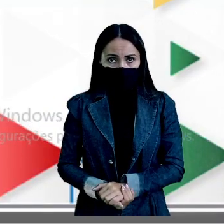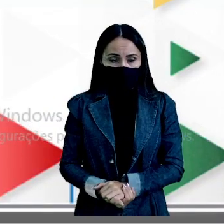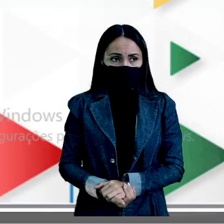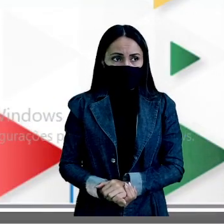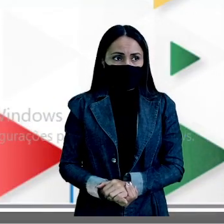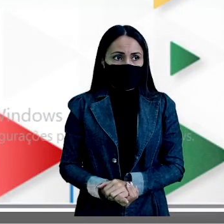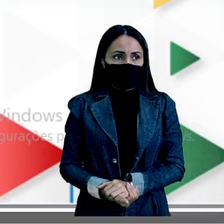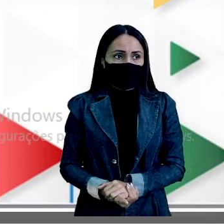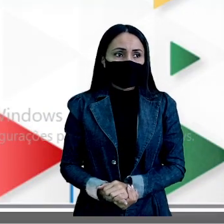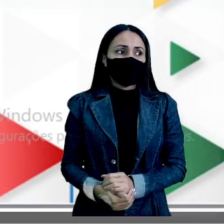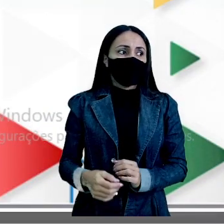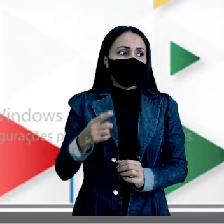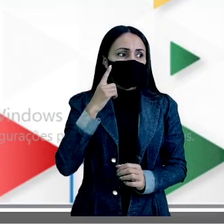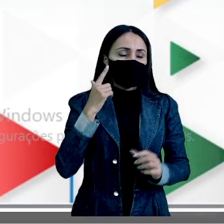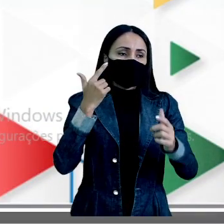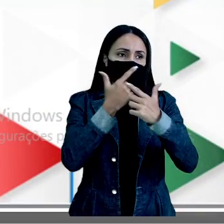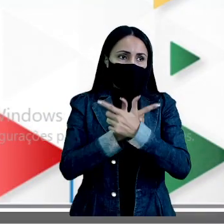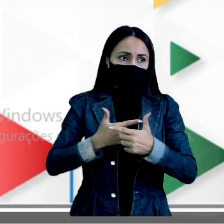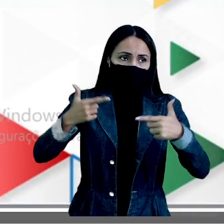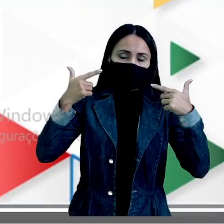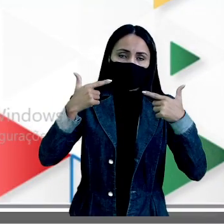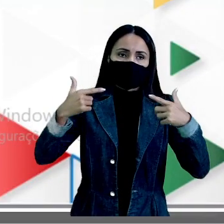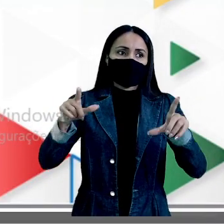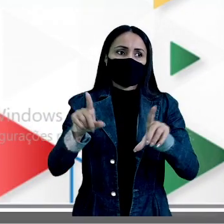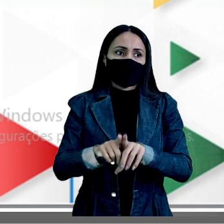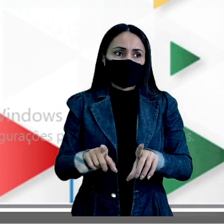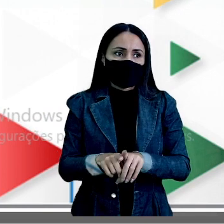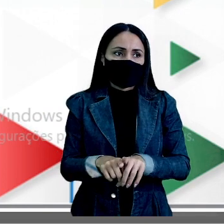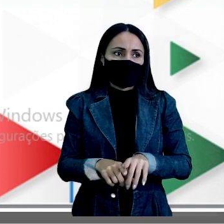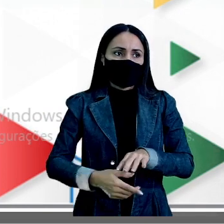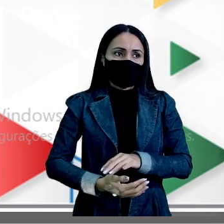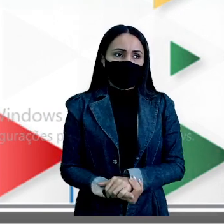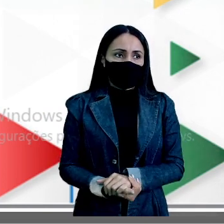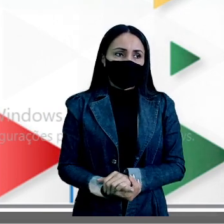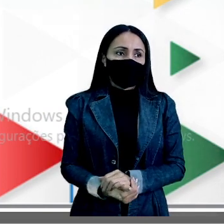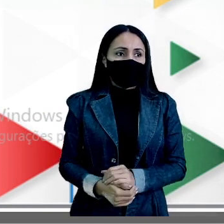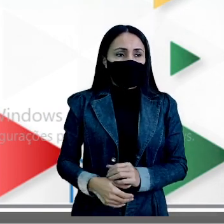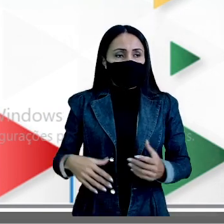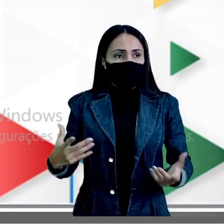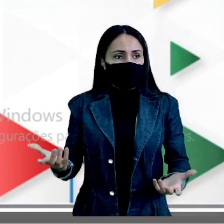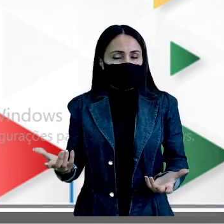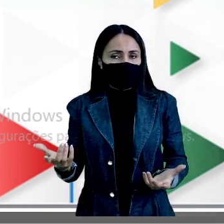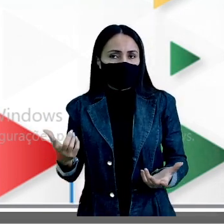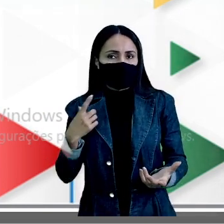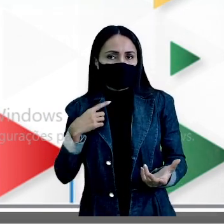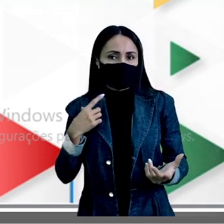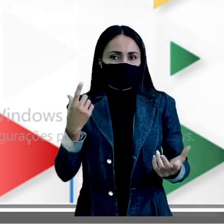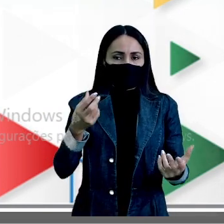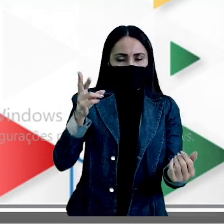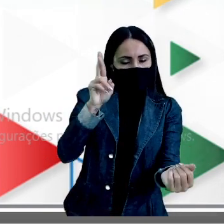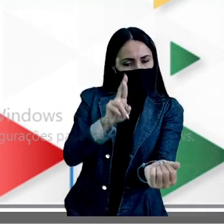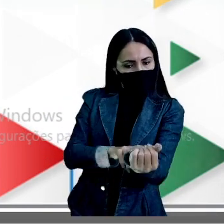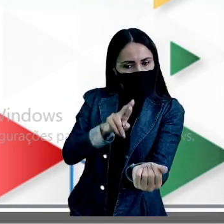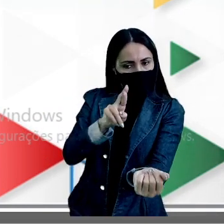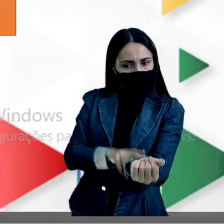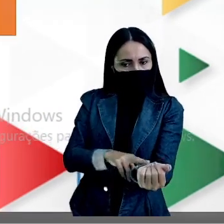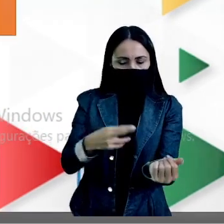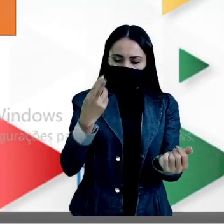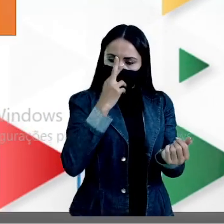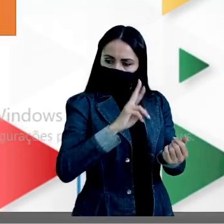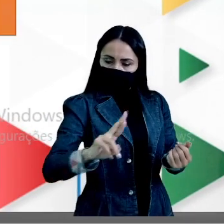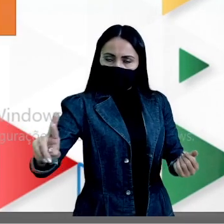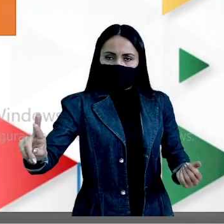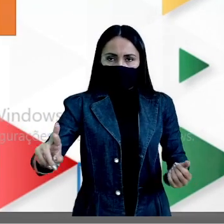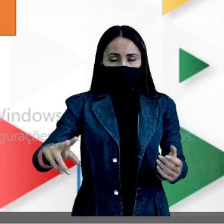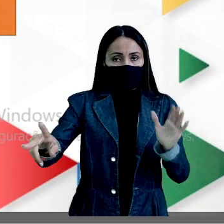A figura sorridente do cavalheiro envolto em mistérios e rituais próprios, não é isso, Exatamente. professor?